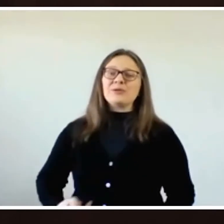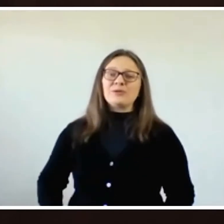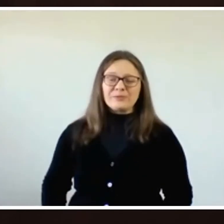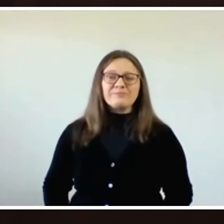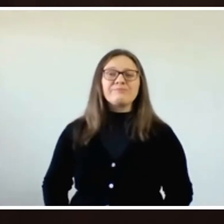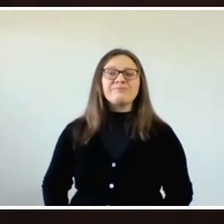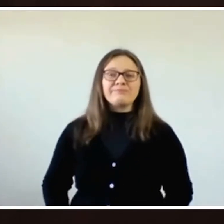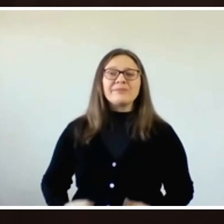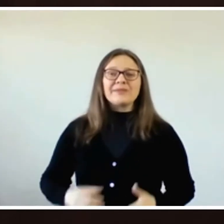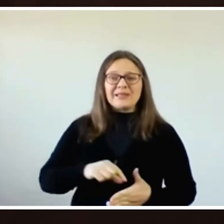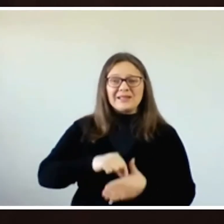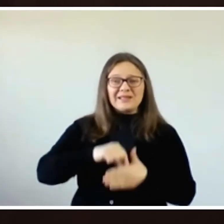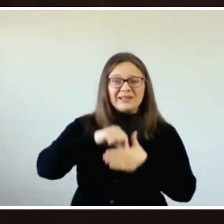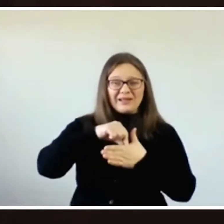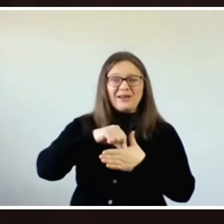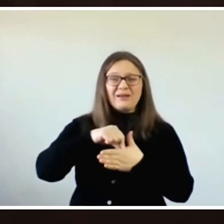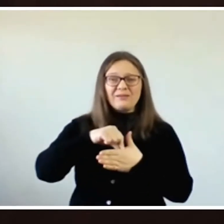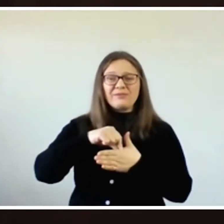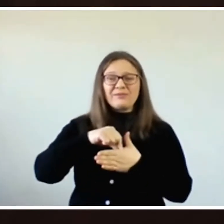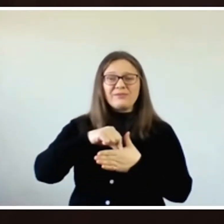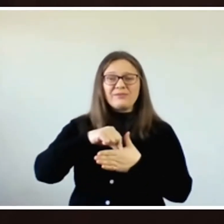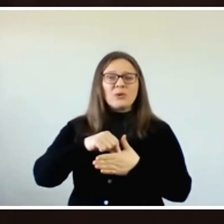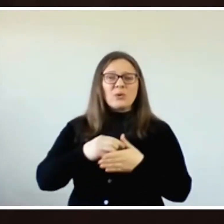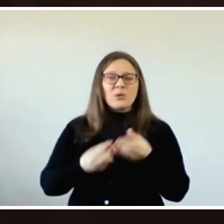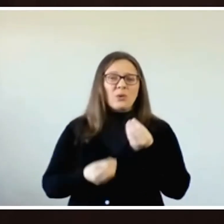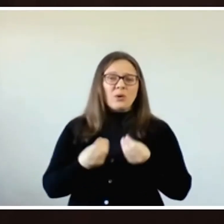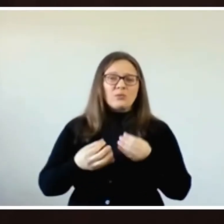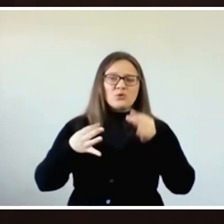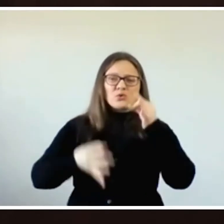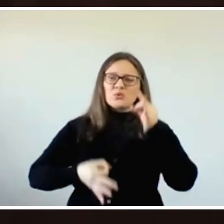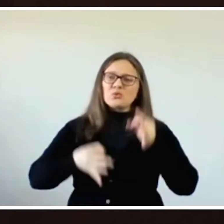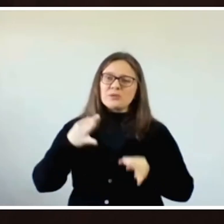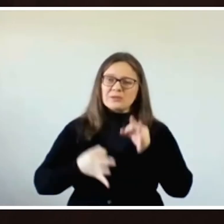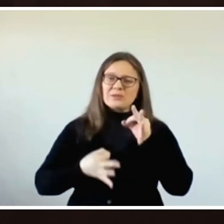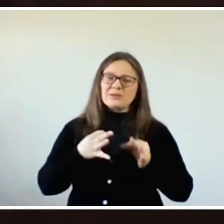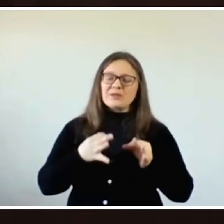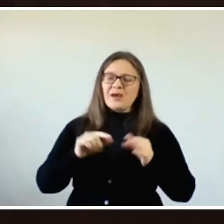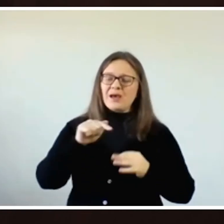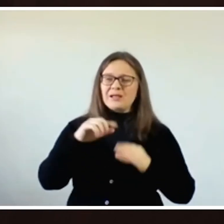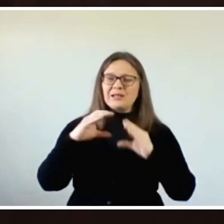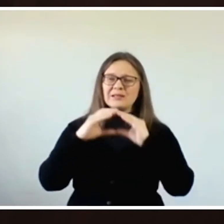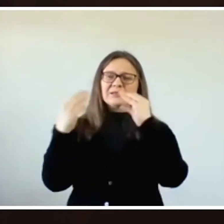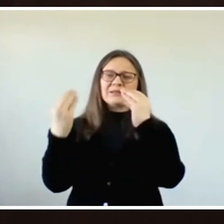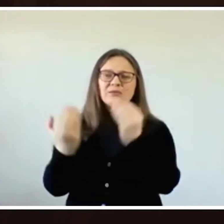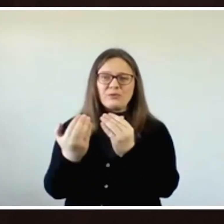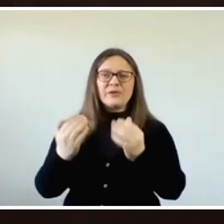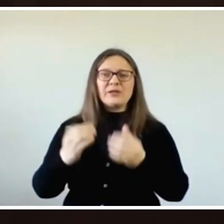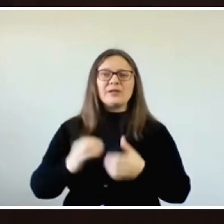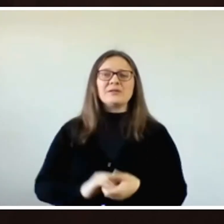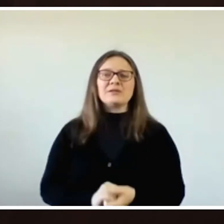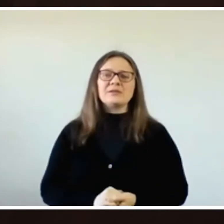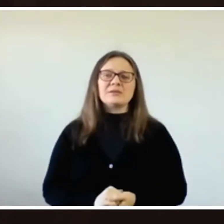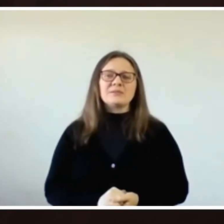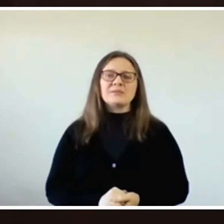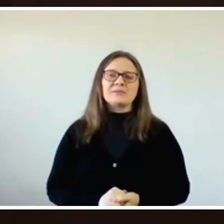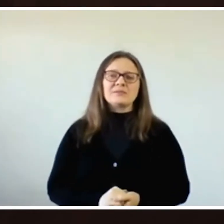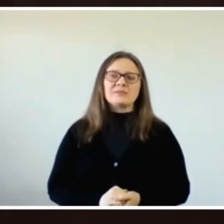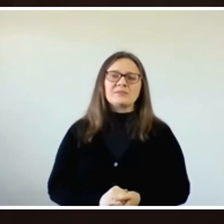moderava, né, atuava como juiz nesses concílios. Então os bispos que no outro tempo estavam, né,